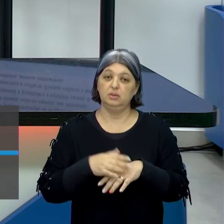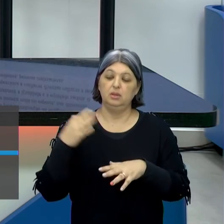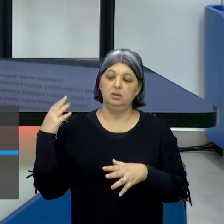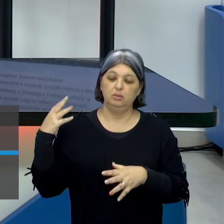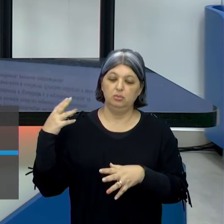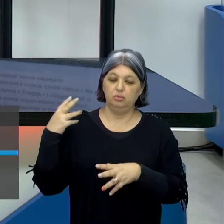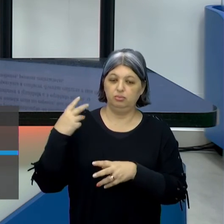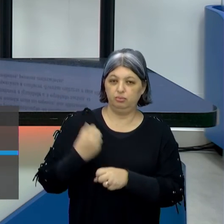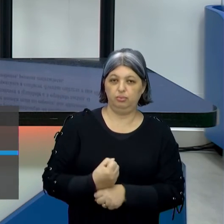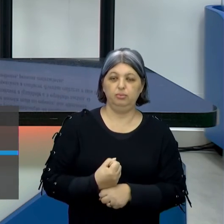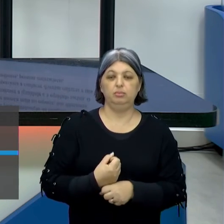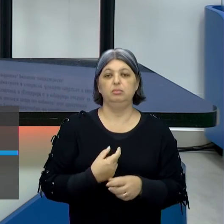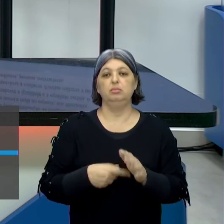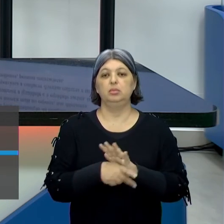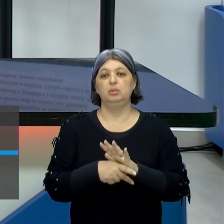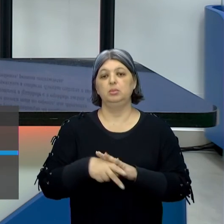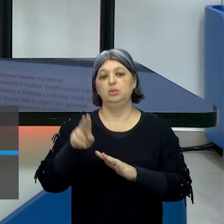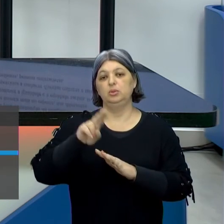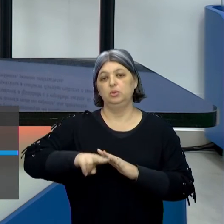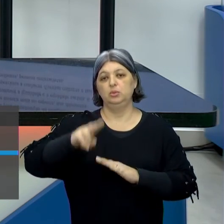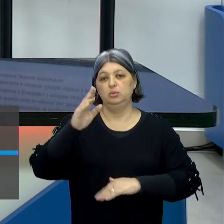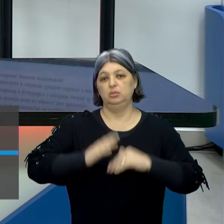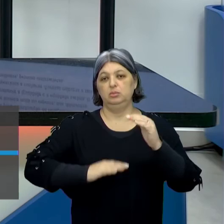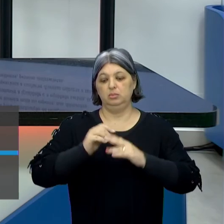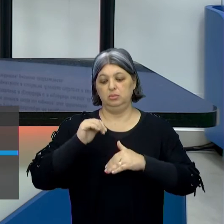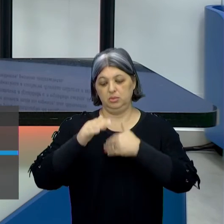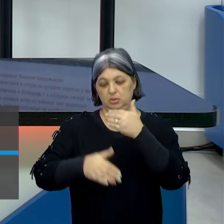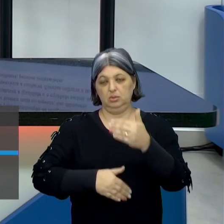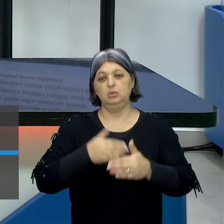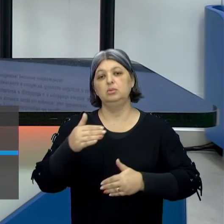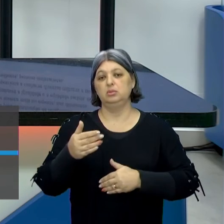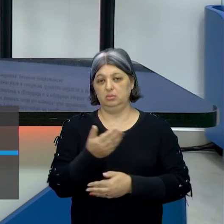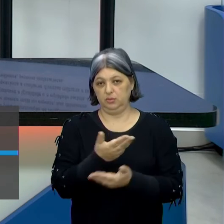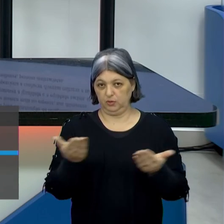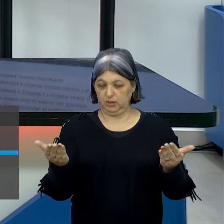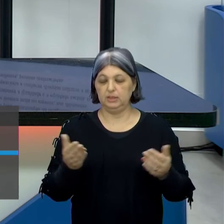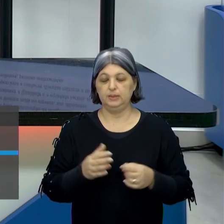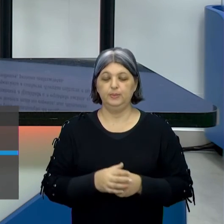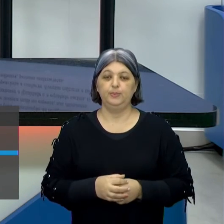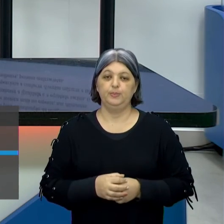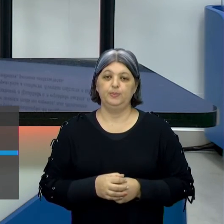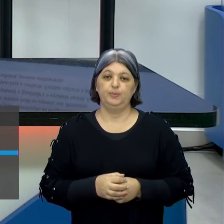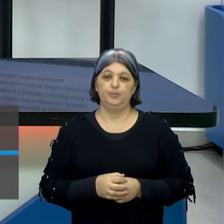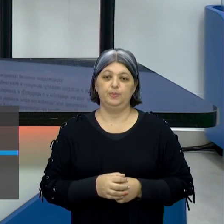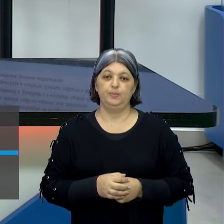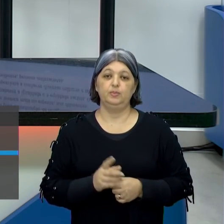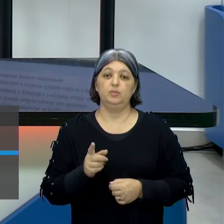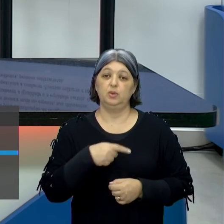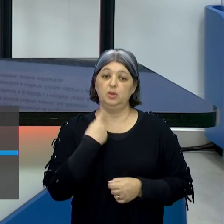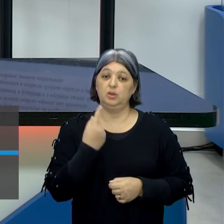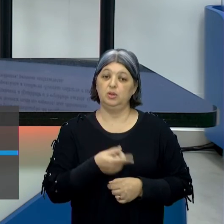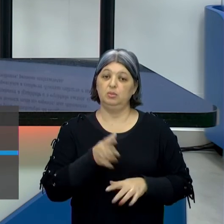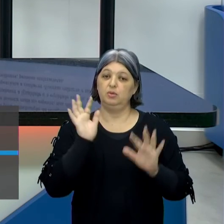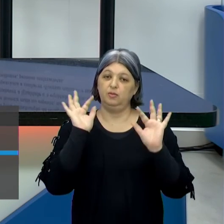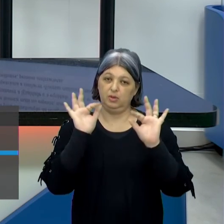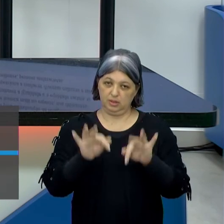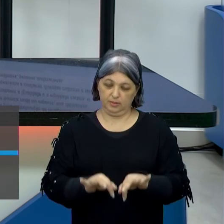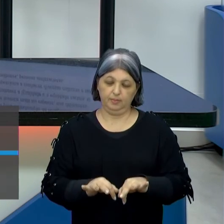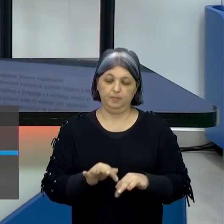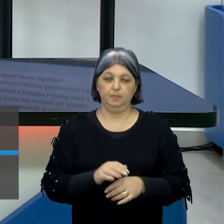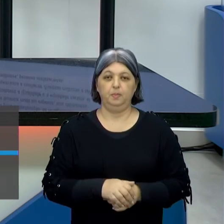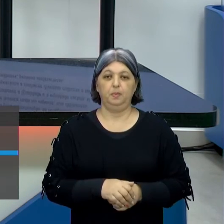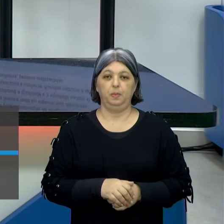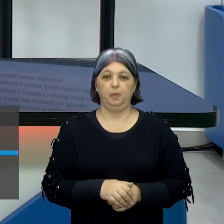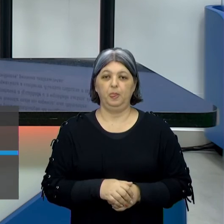tona na hora da execução e do desenvolvimento da prática de vocês, tá certo? Nós estamos caminhando bem aqui para o final, então